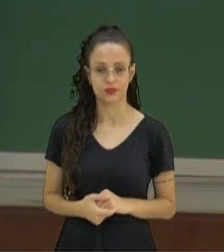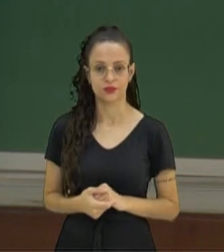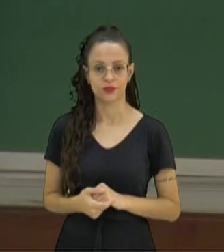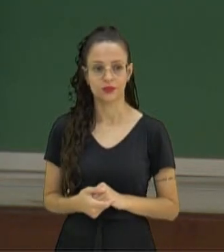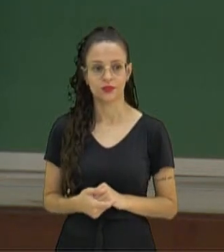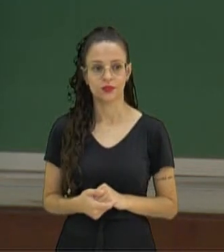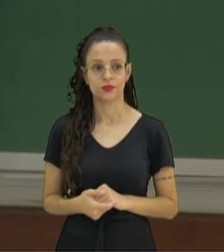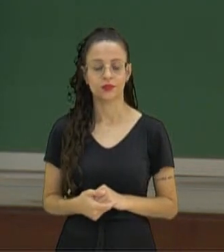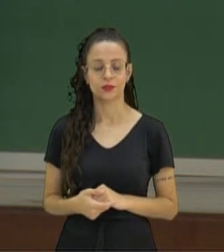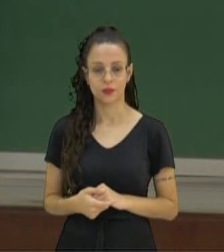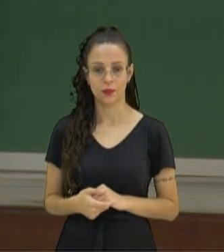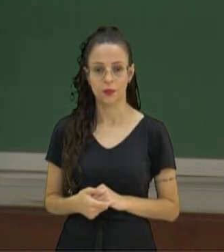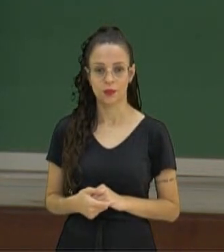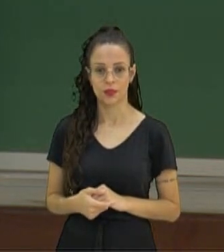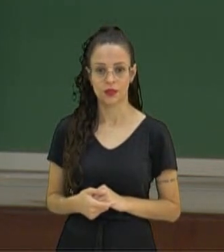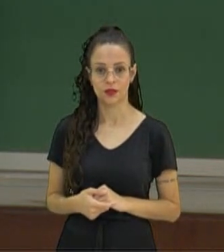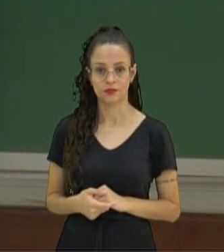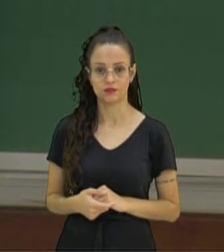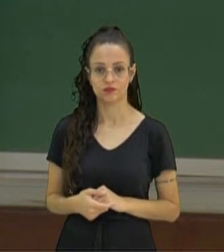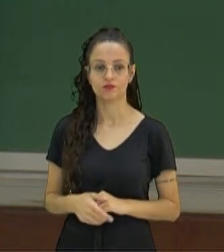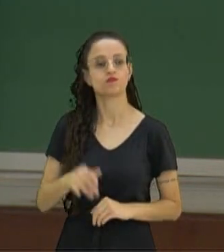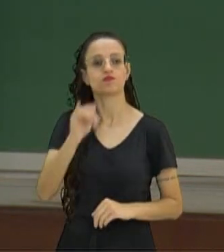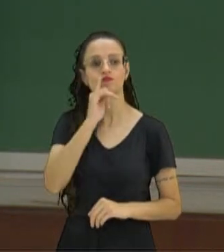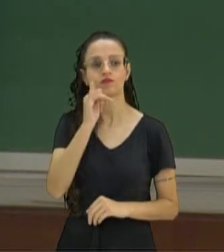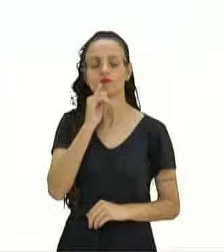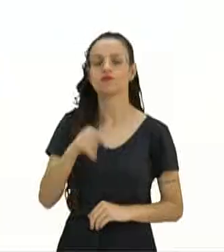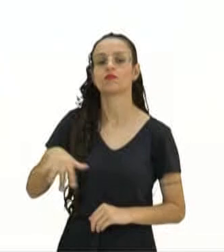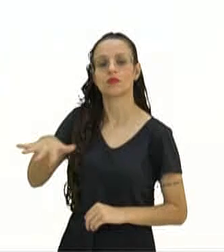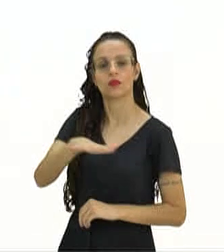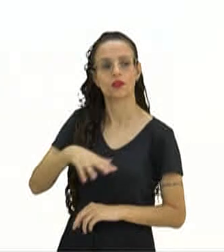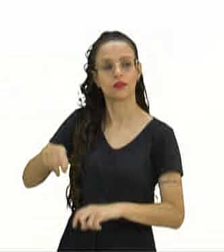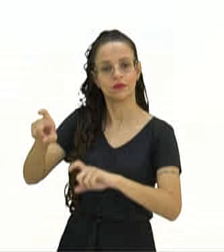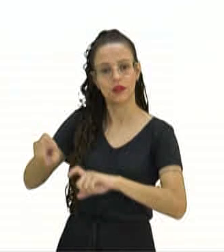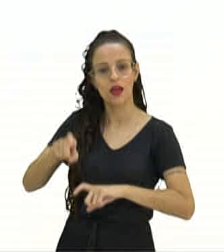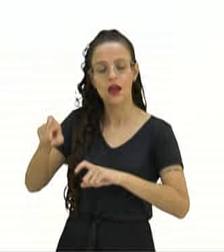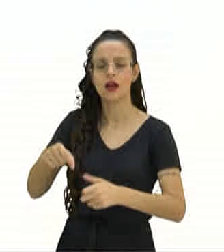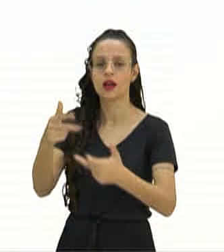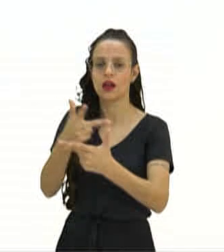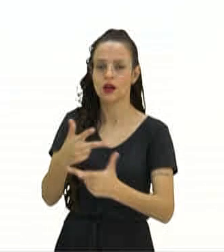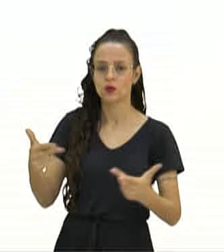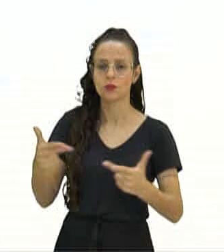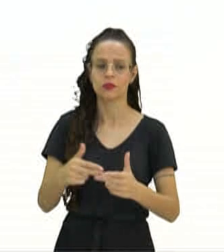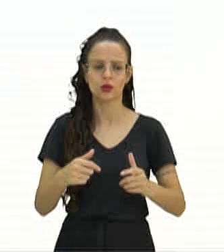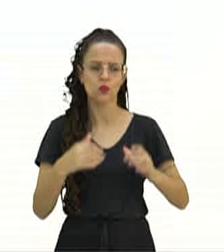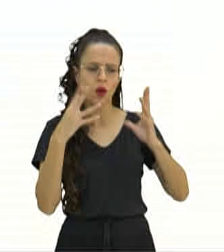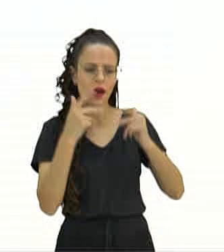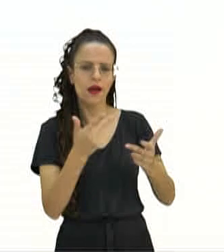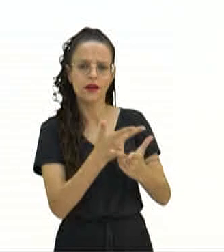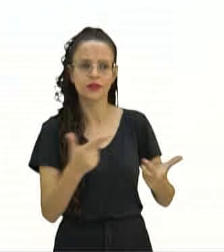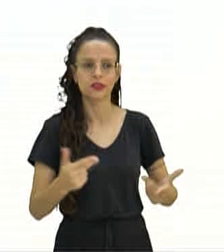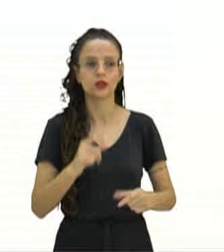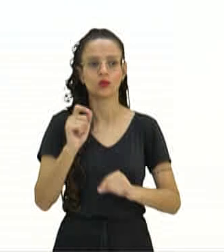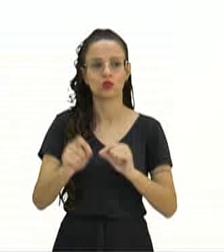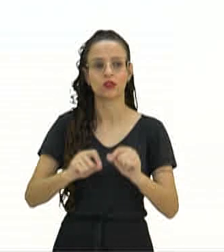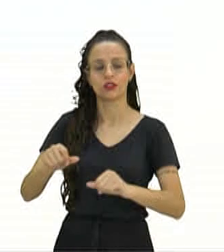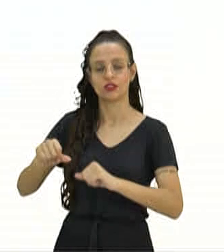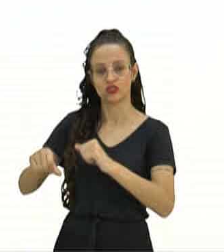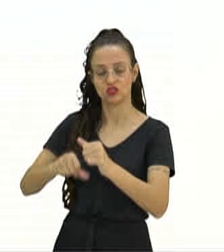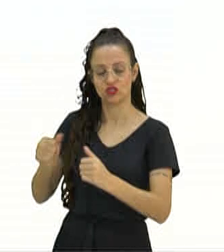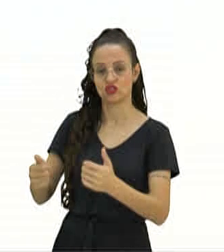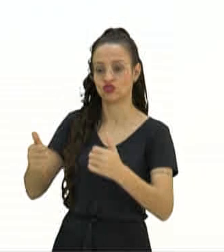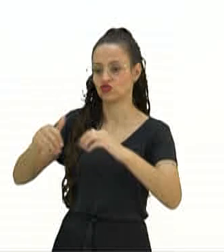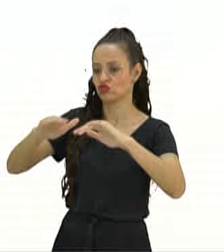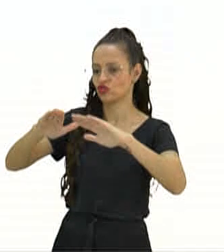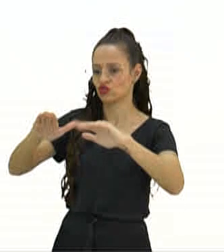Então, na agropecuária, por exemplo, né, faz necessário transformar o meio, retira-se a cobertura